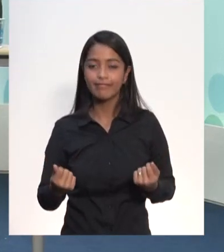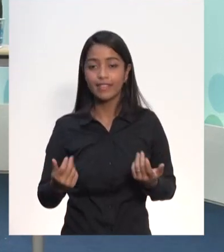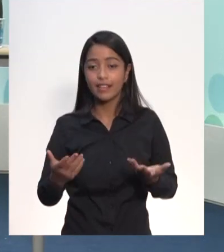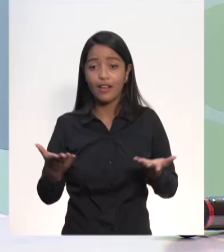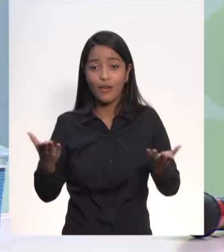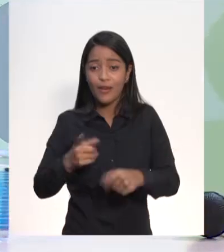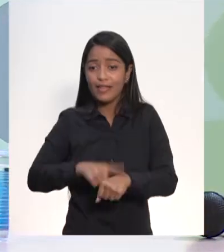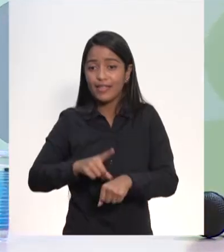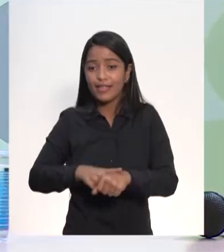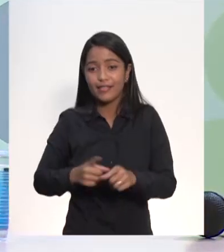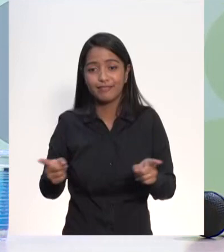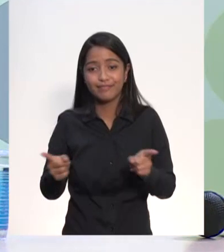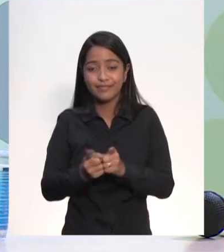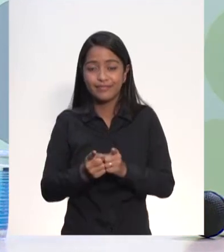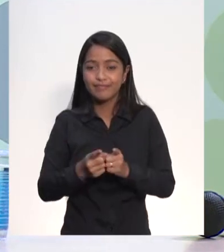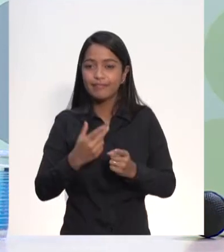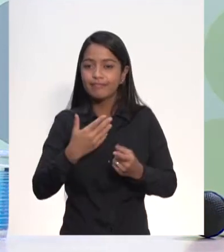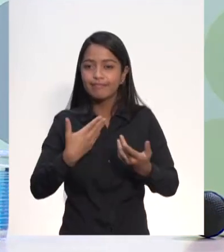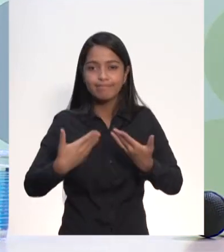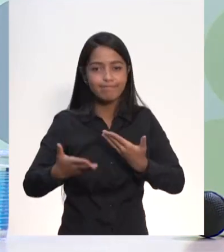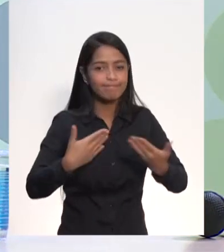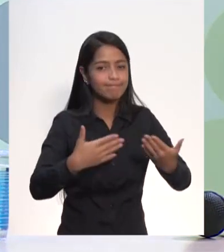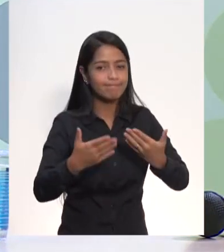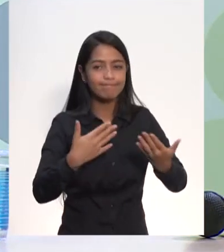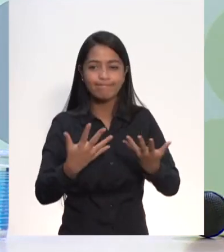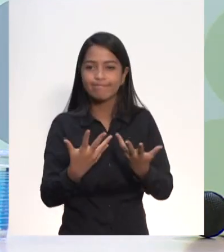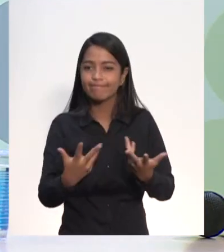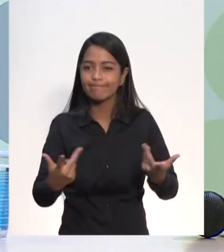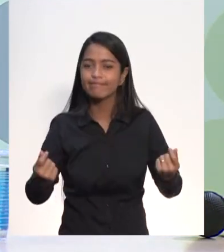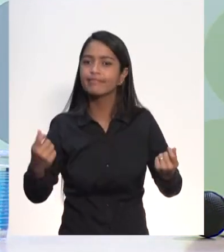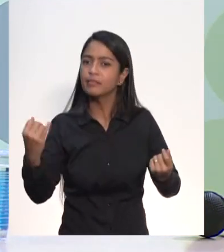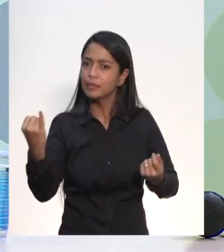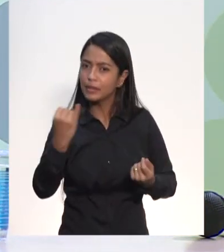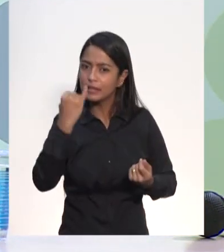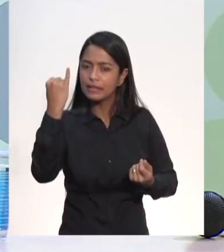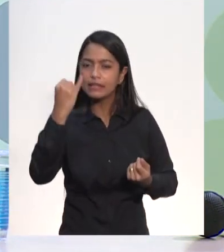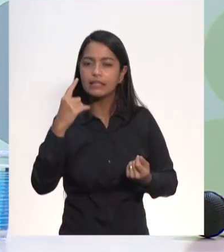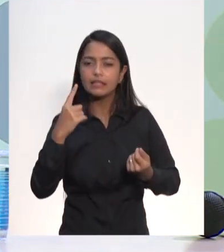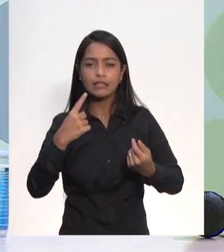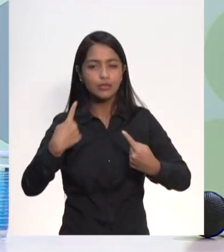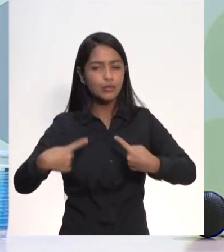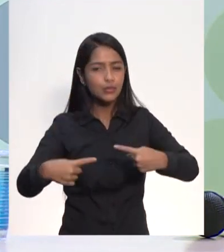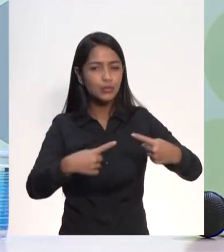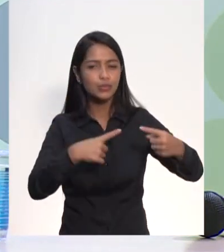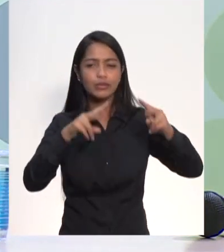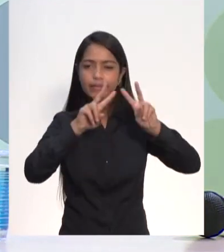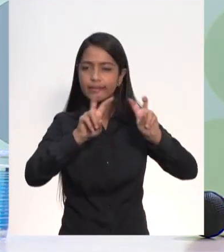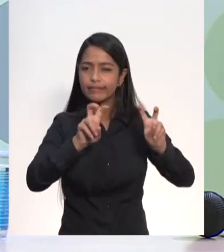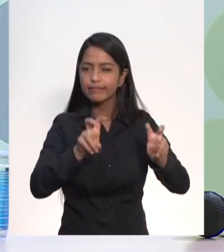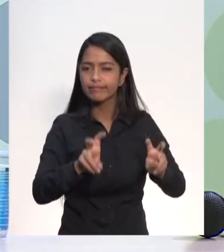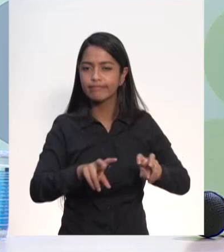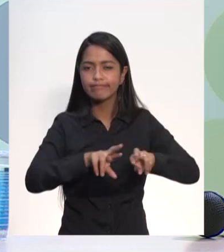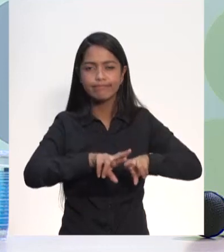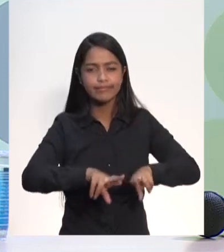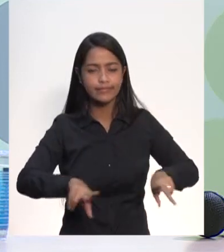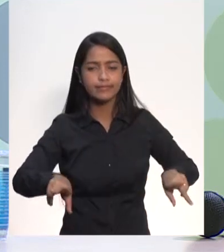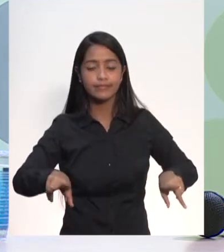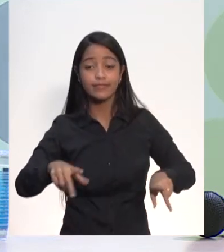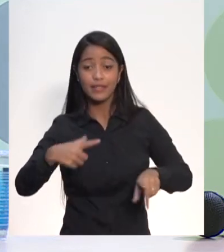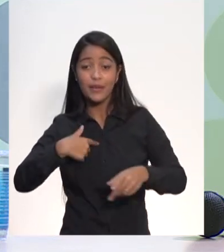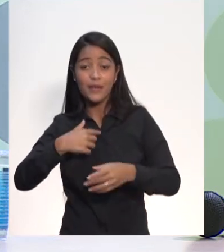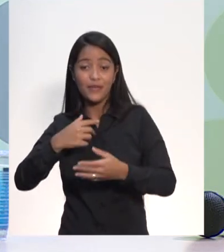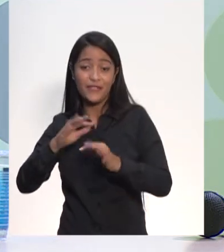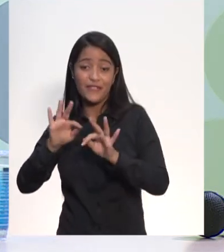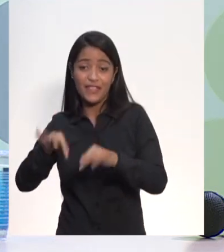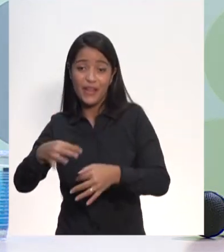pequeno para esse bate-papo tão rico, mas como é importante, né? Quanta coisa a gente discutiu, quanta coisa a gente trouxe aqui. Os comentários que eu ia fazer no final, acabei